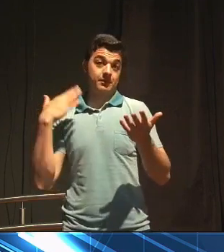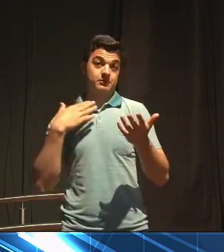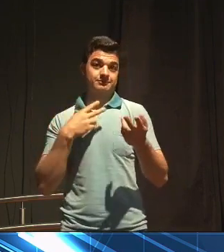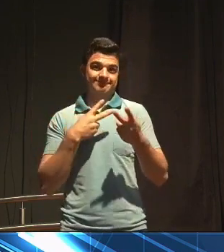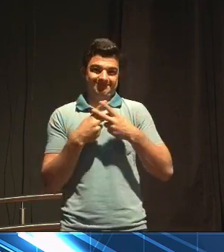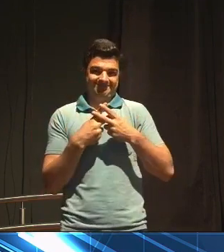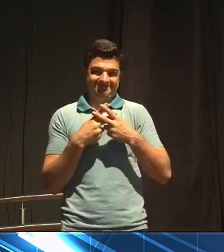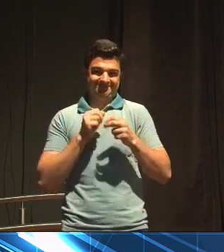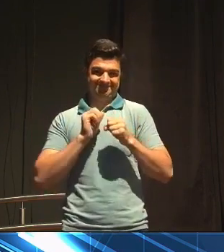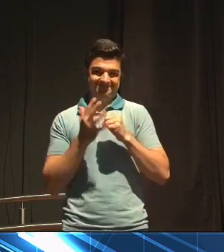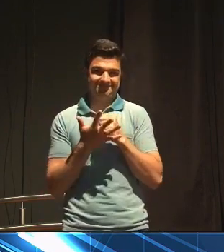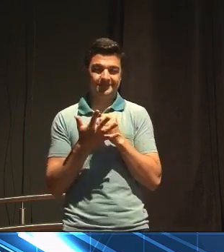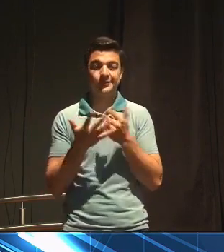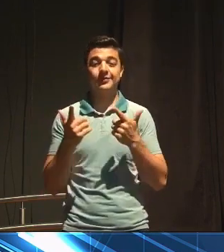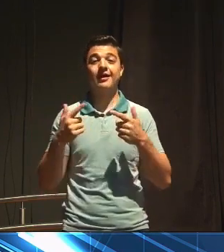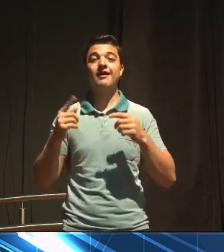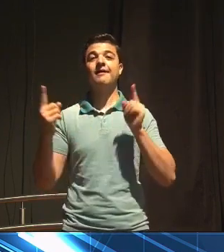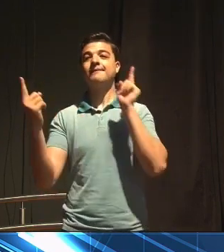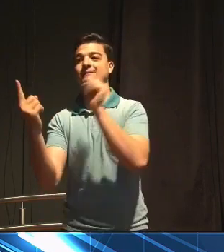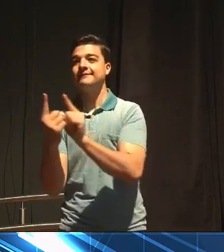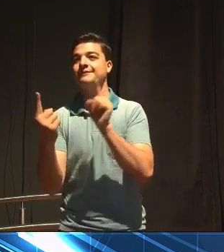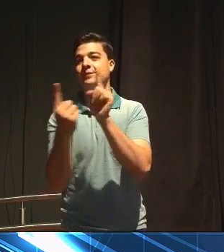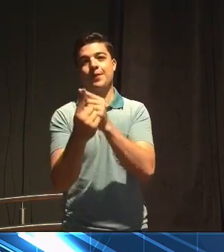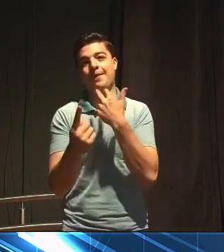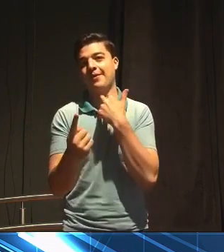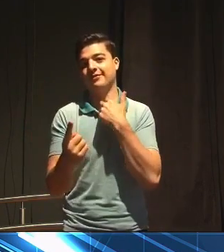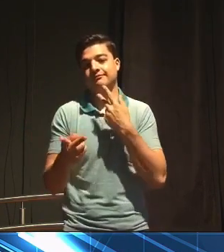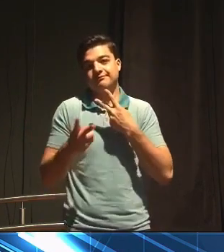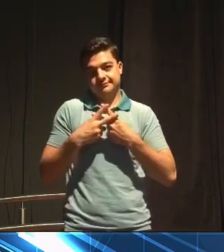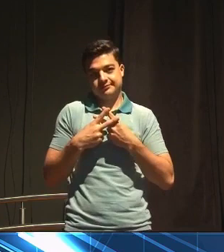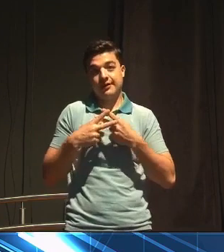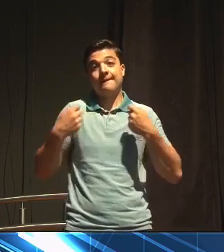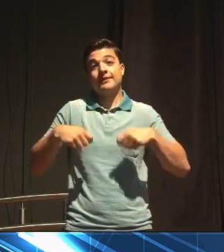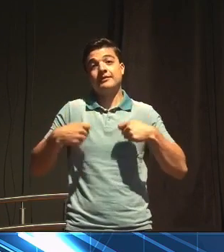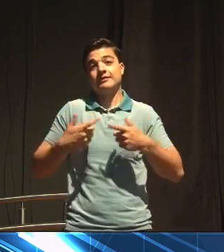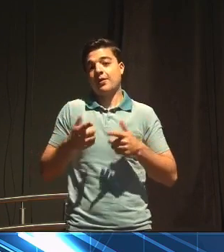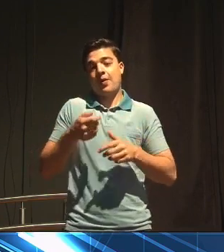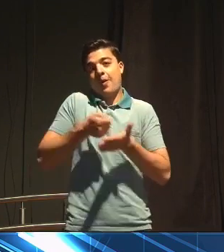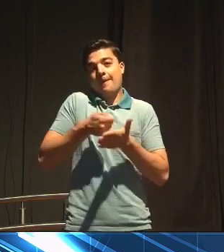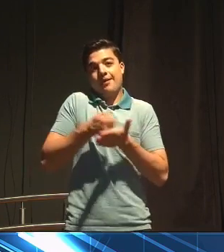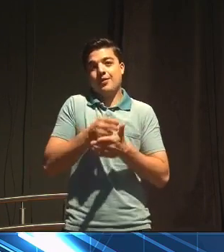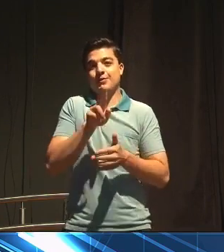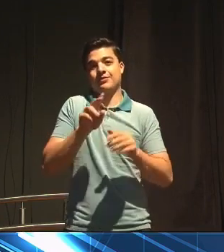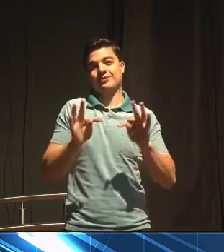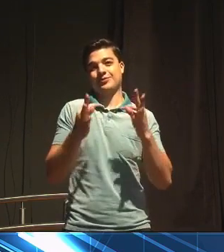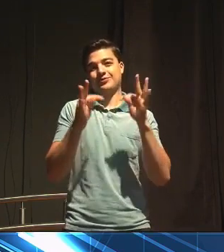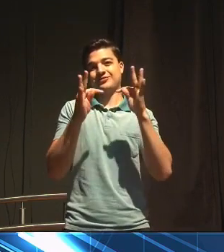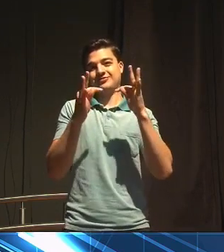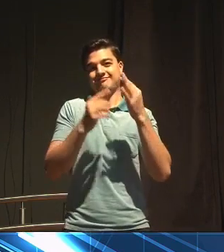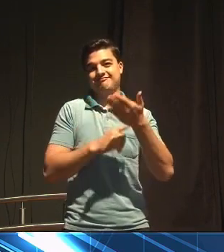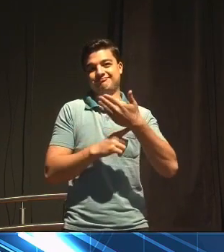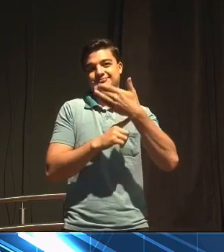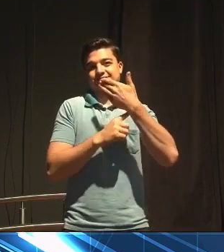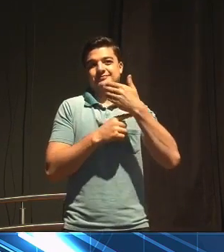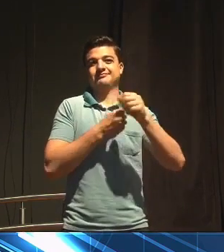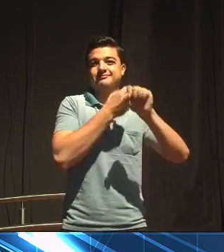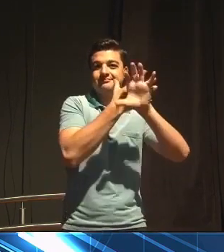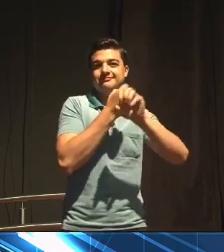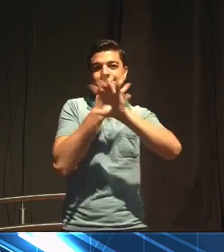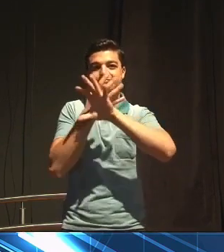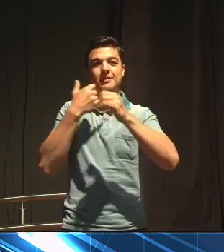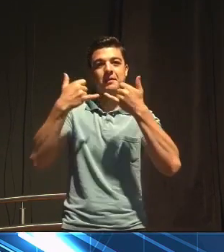que a gente faz? Digital. Nossa vida passou a ser aquilo. A pandemia acelerou o processo de transformação